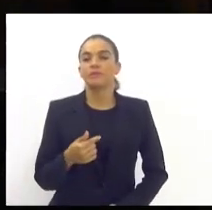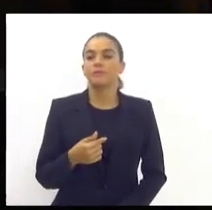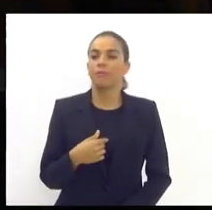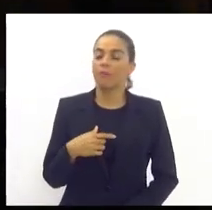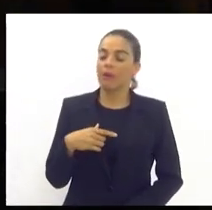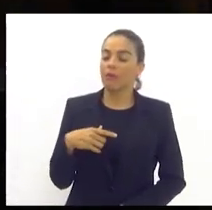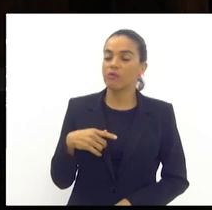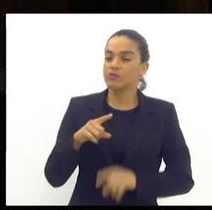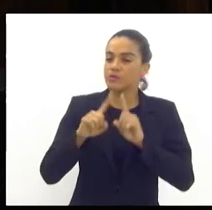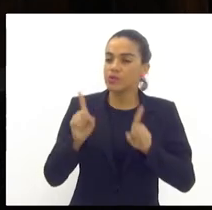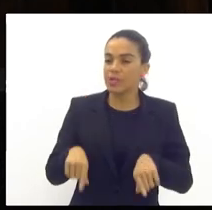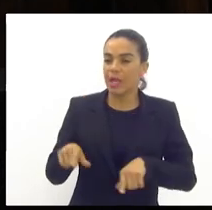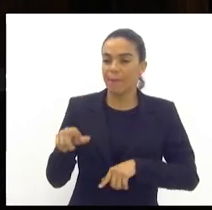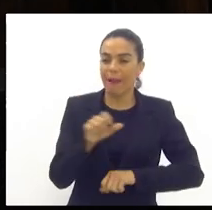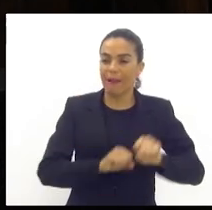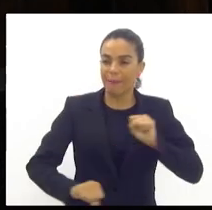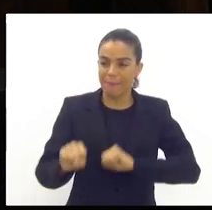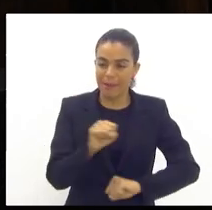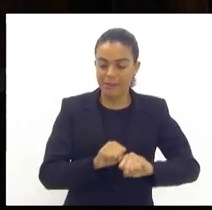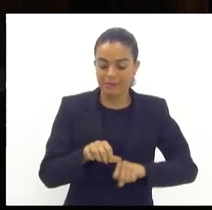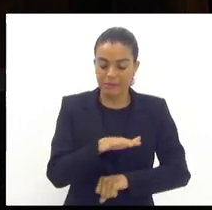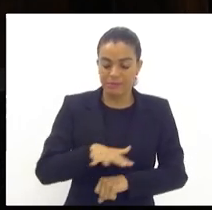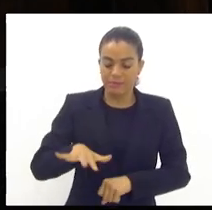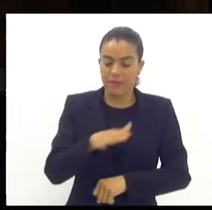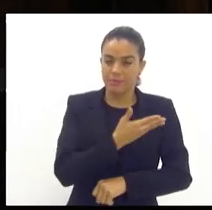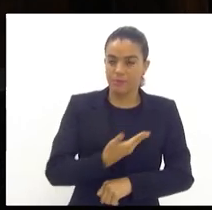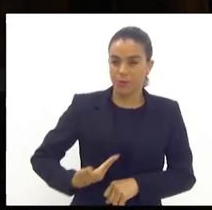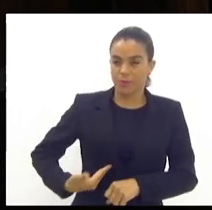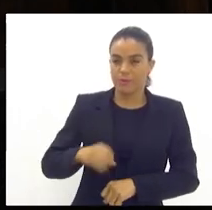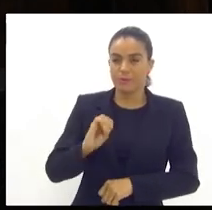para a limpeza desses espaços públicos. E se a gente